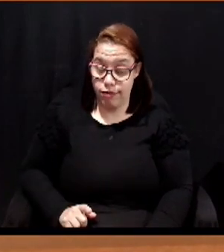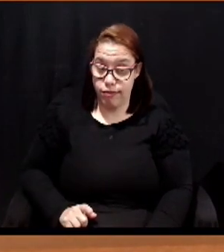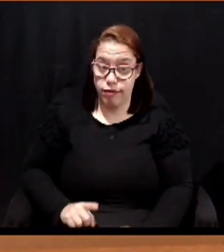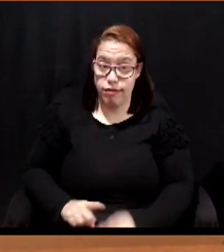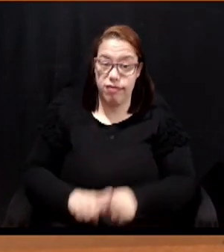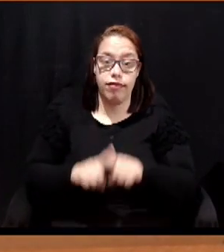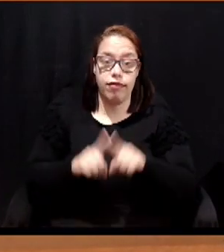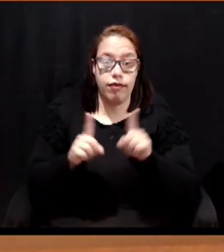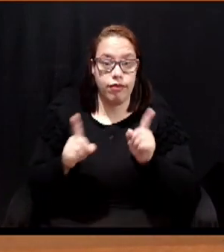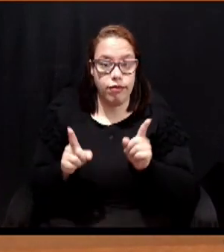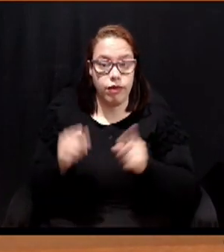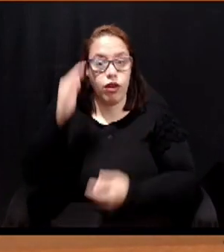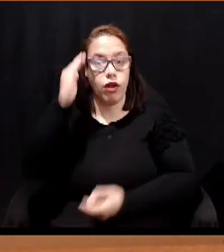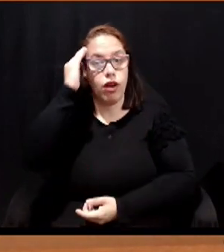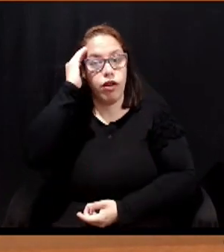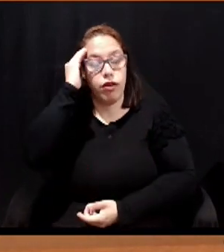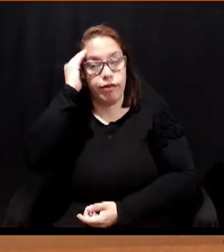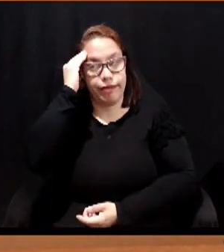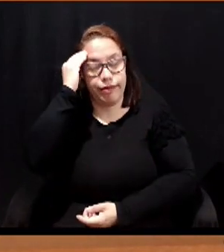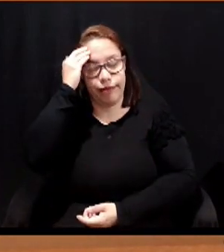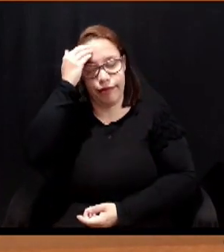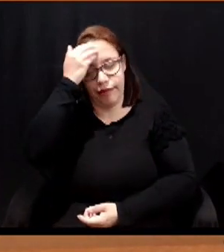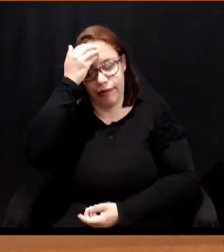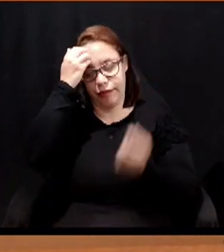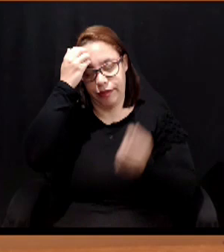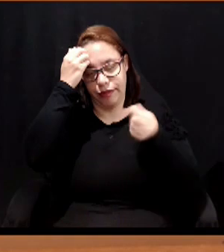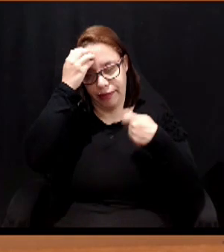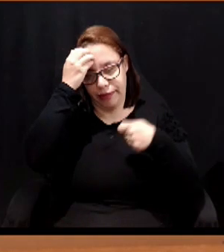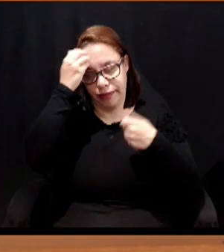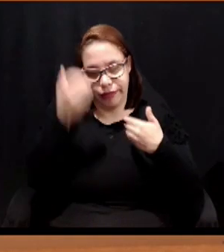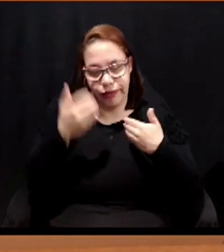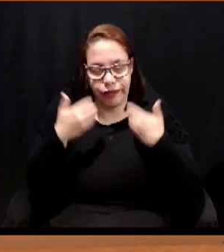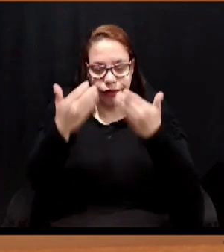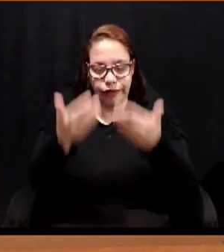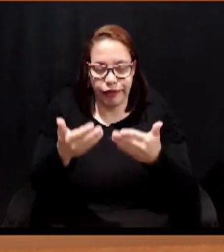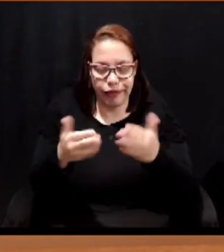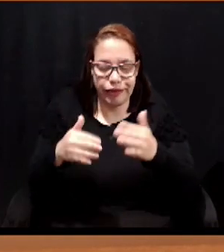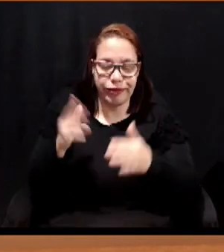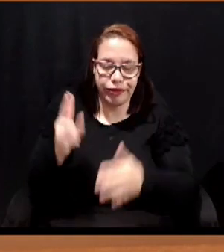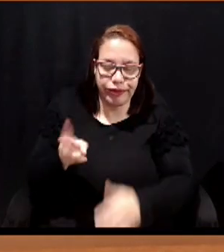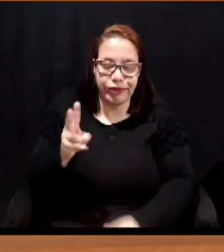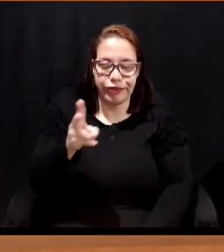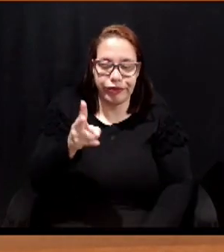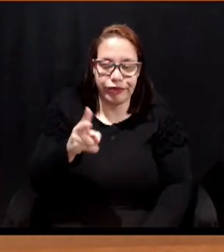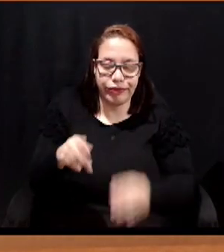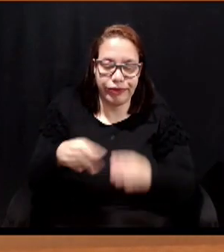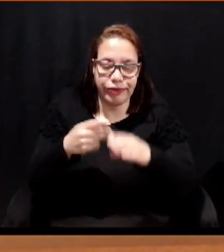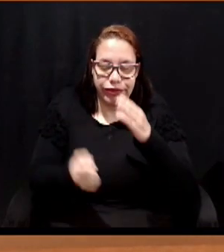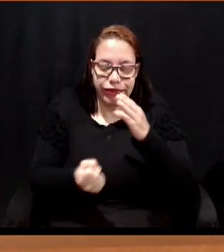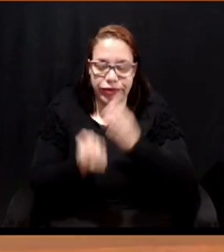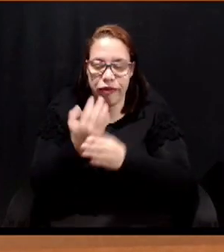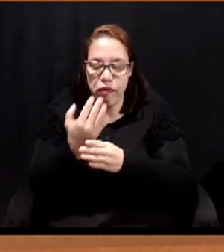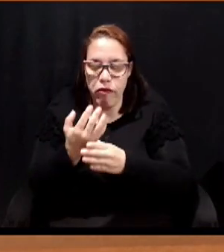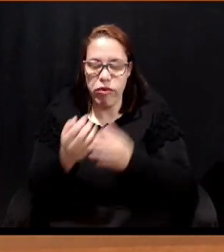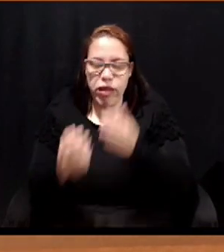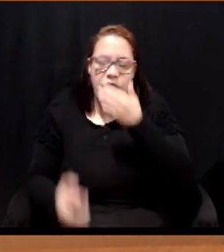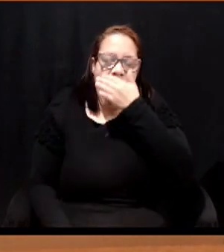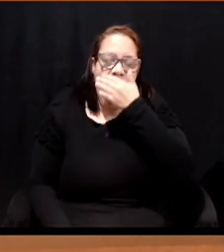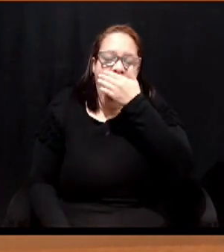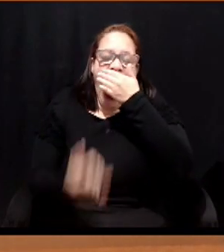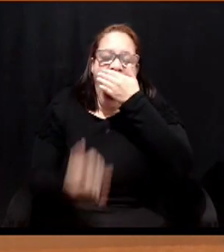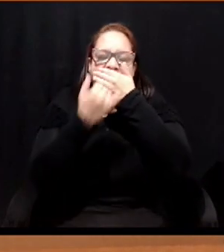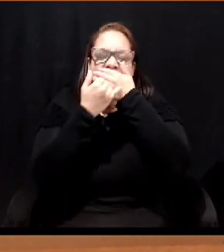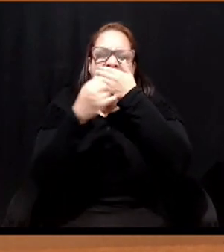gente entendia essa necessidade e levamos isso para frente. A Câmara foi fundada com